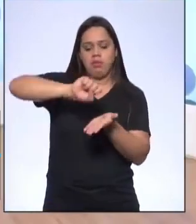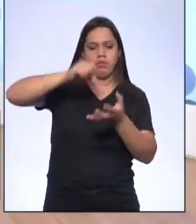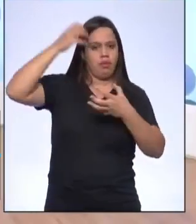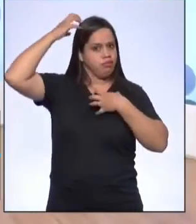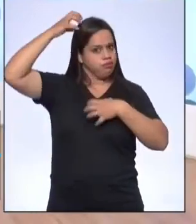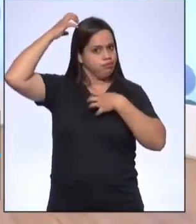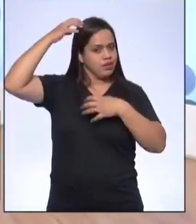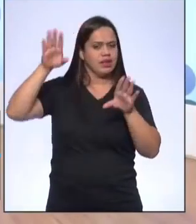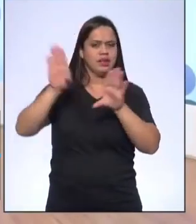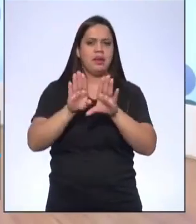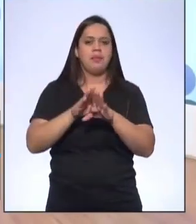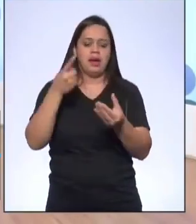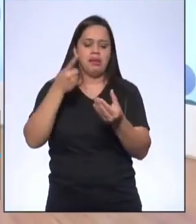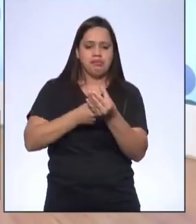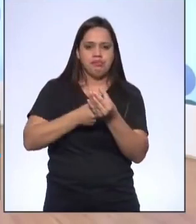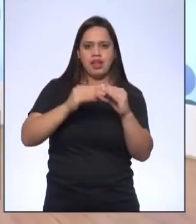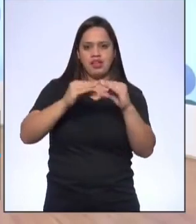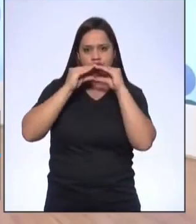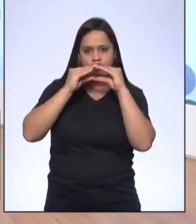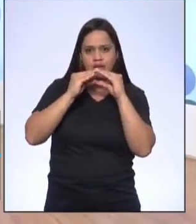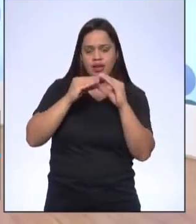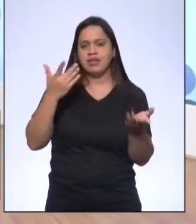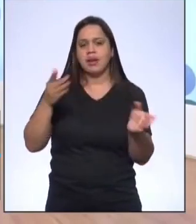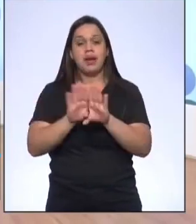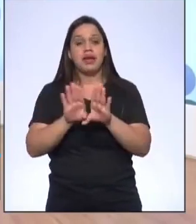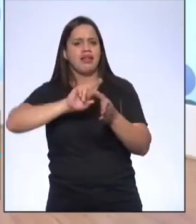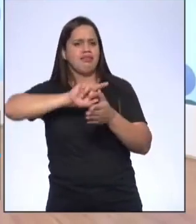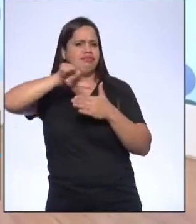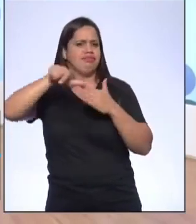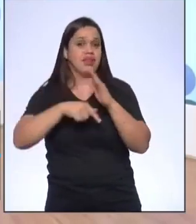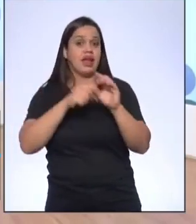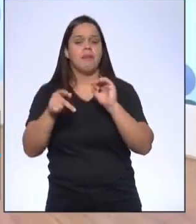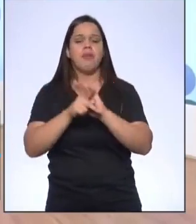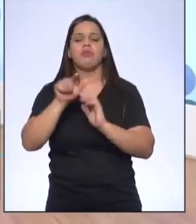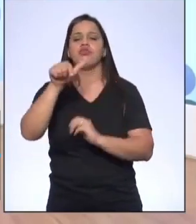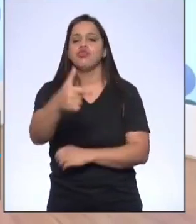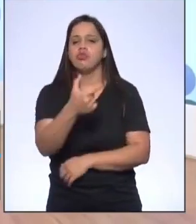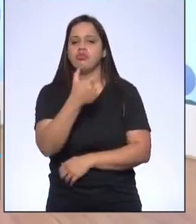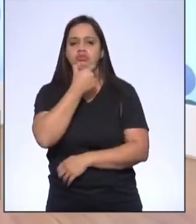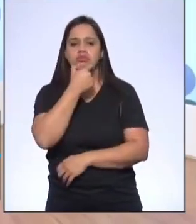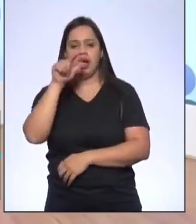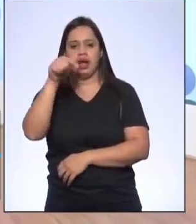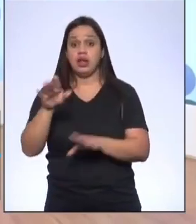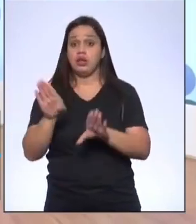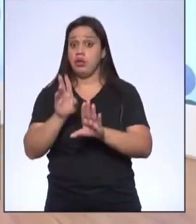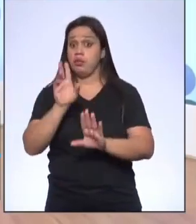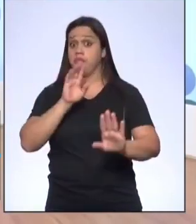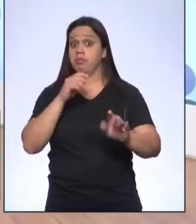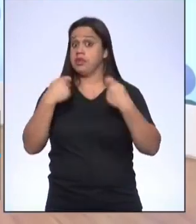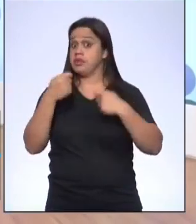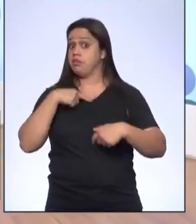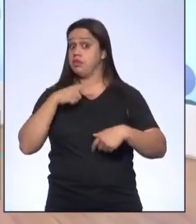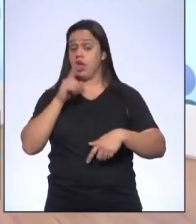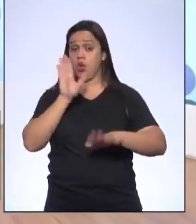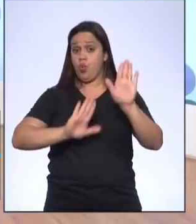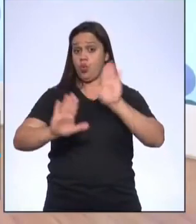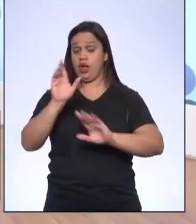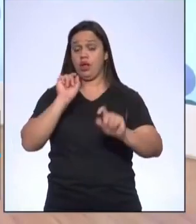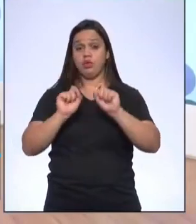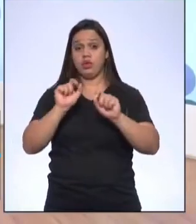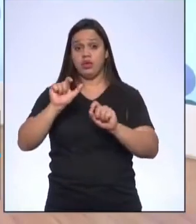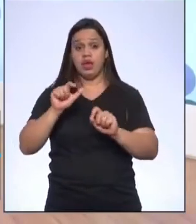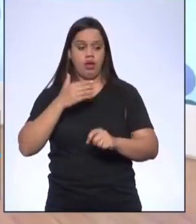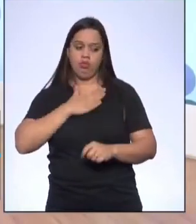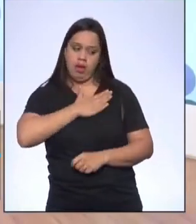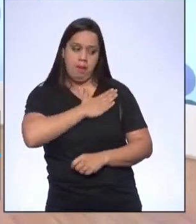dog. E várias outras. Então, assim, a gente tem que tomar cuidado para não ser preconceituoso ao julgar o outro por alguma fala que ele tenha